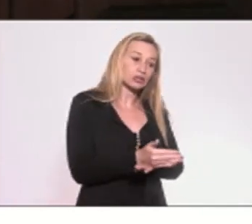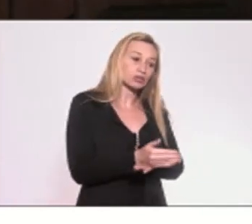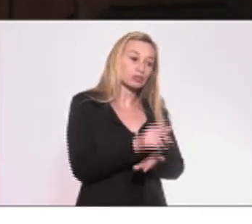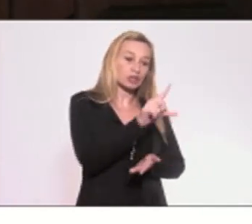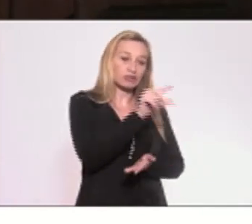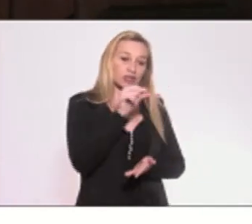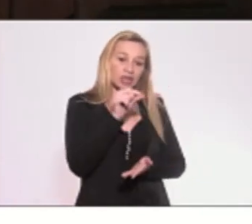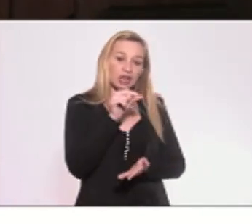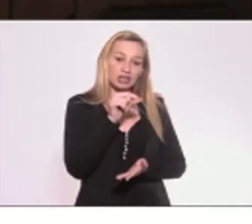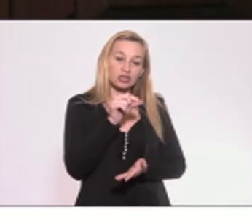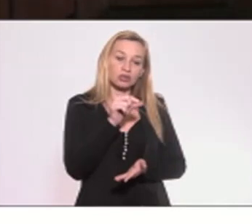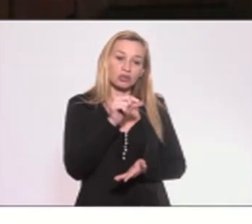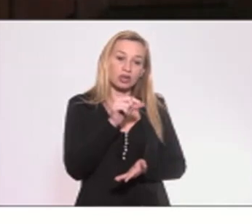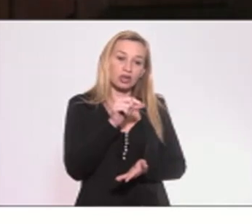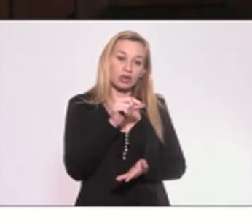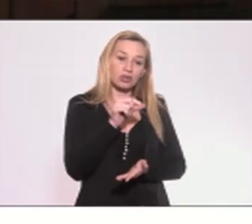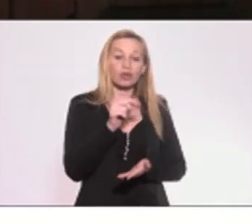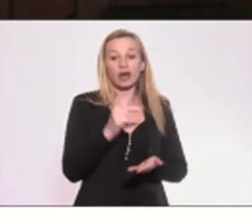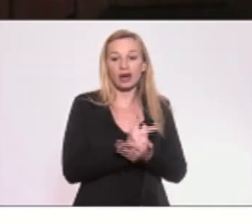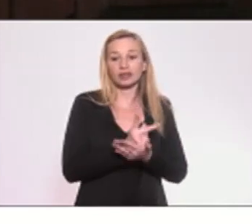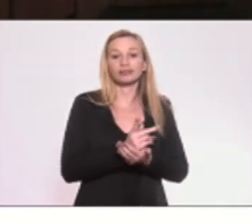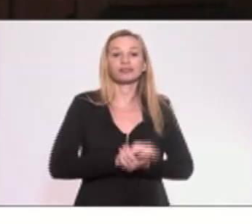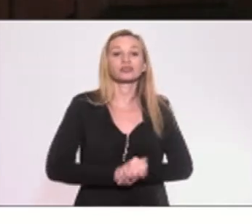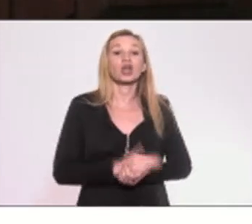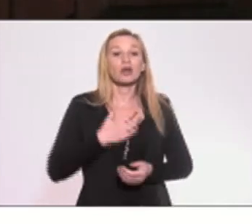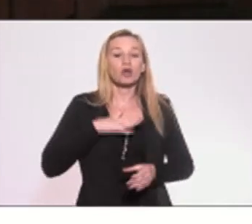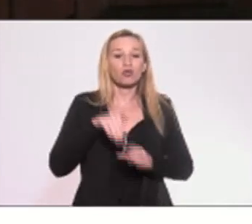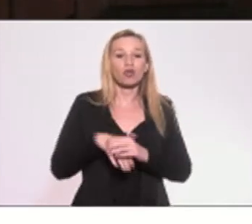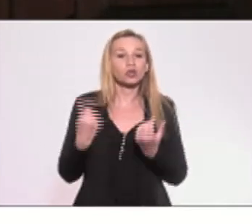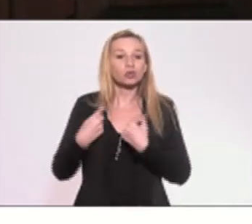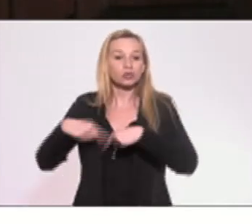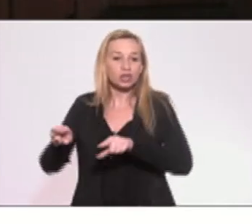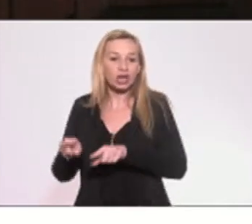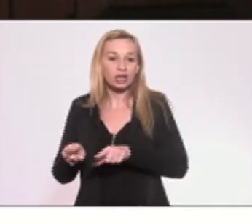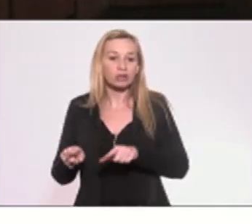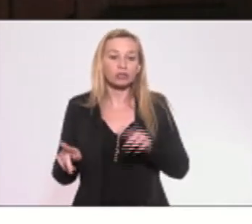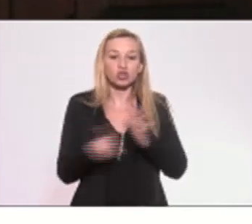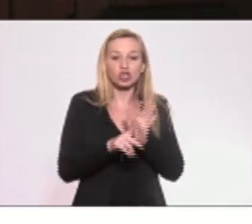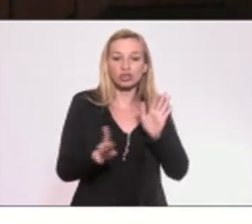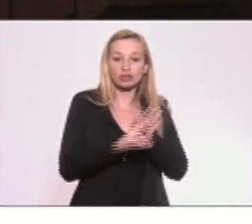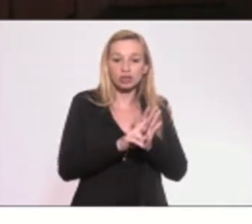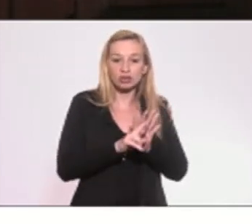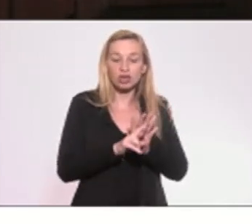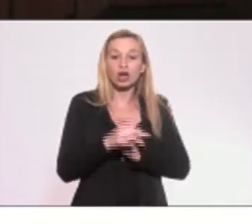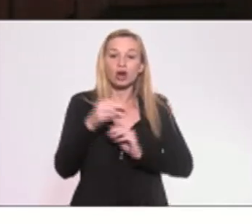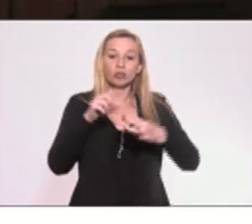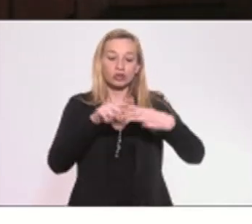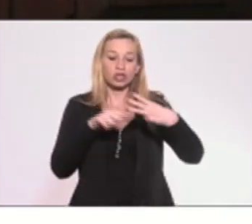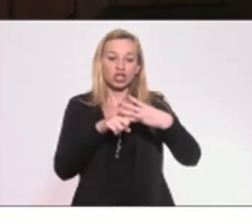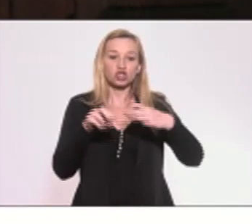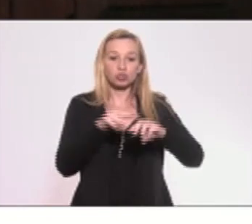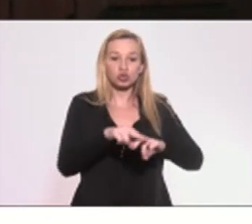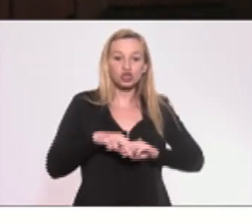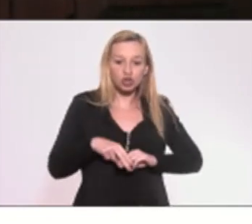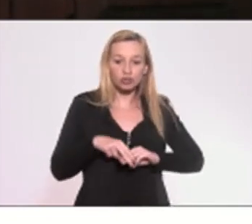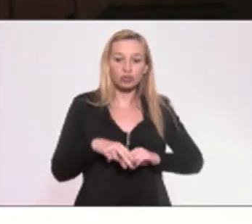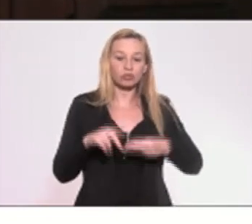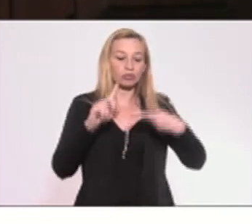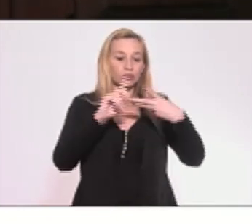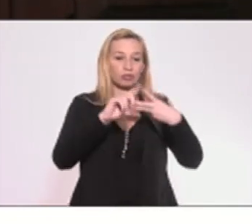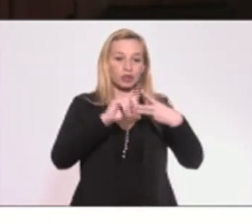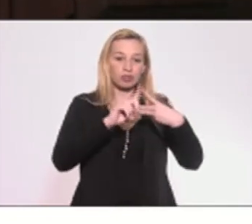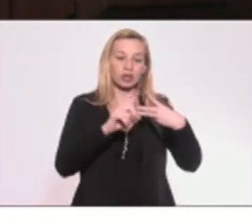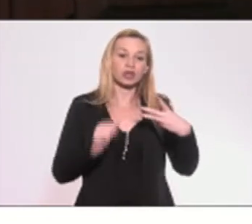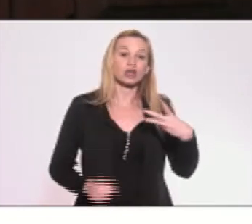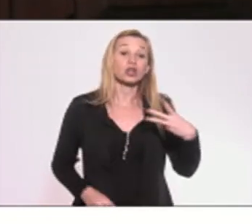classe. Presidente, meu voto é contrário ao projeto de resolução por três motivos. O primeiro motivo é